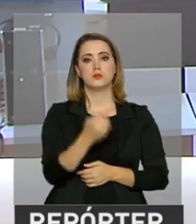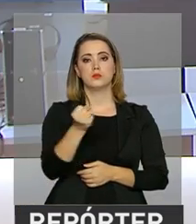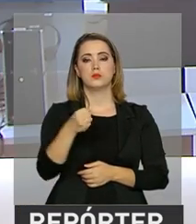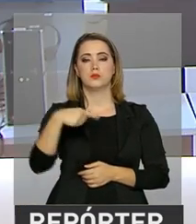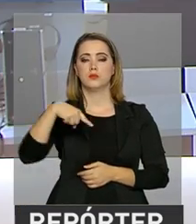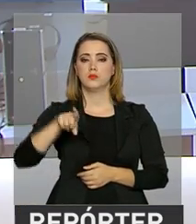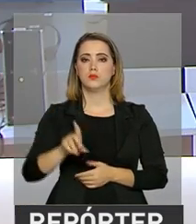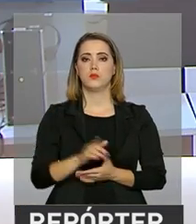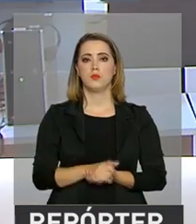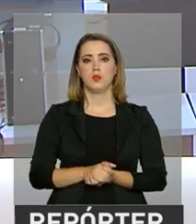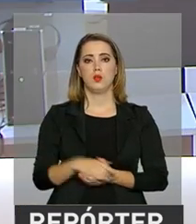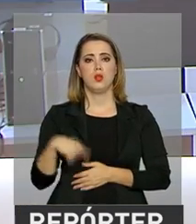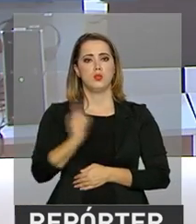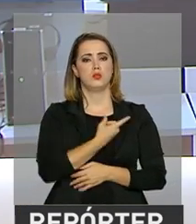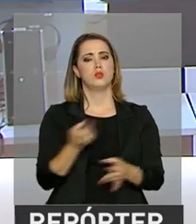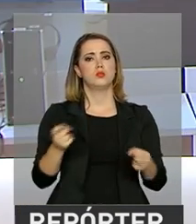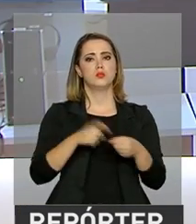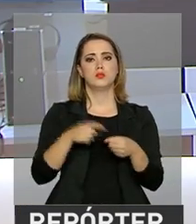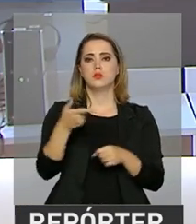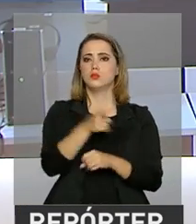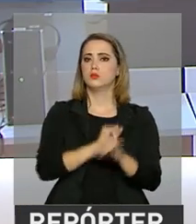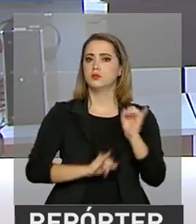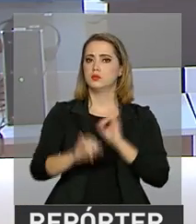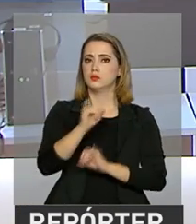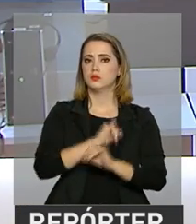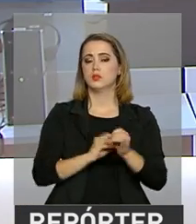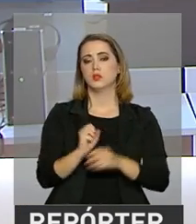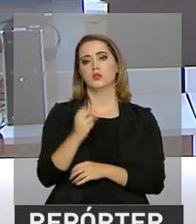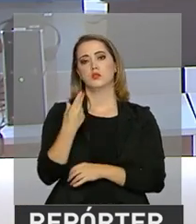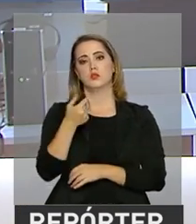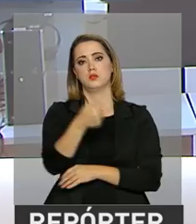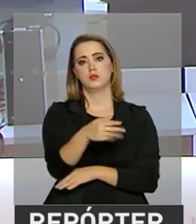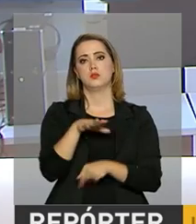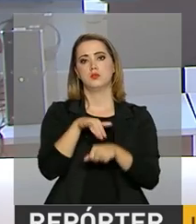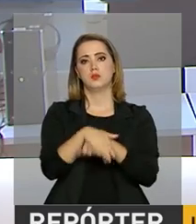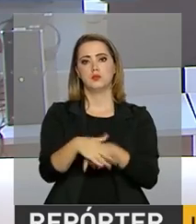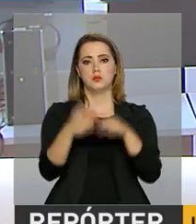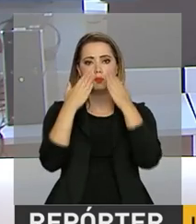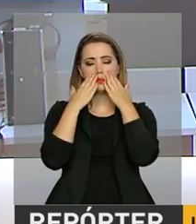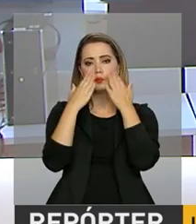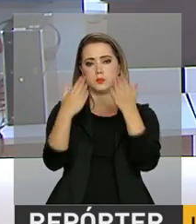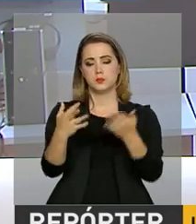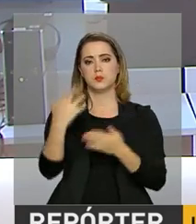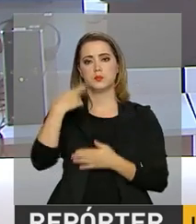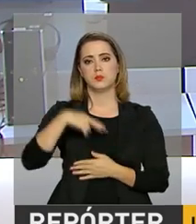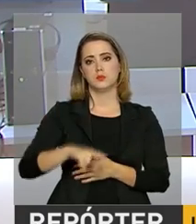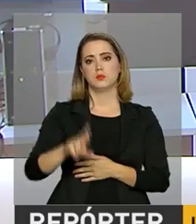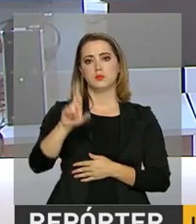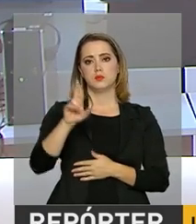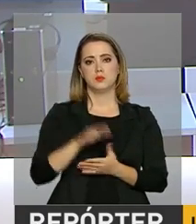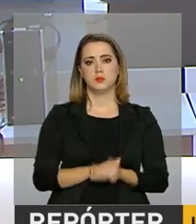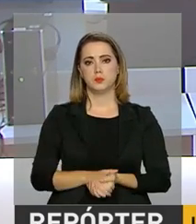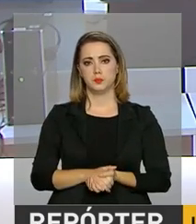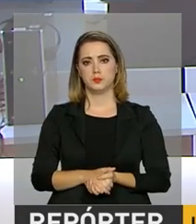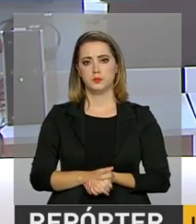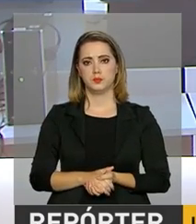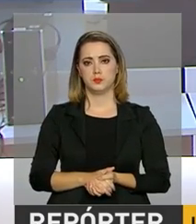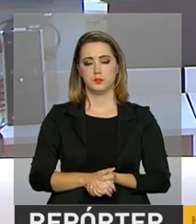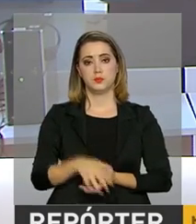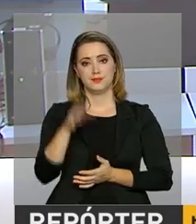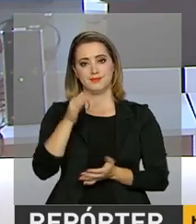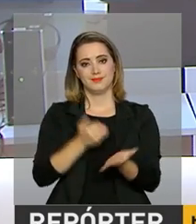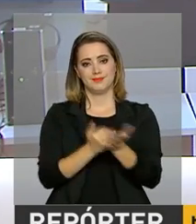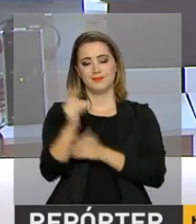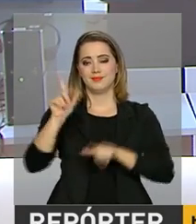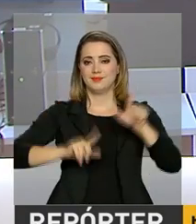Filho Nós voltamos a qualquer momento com outras informações ou às 7 da noite na próxima edição do repórter NBR e